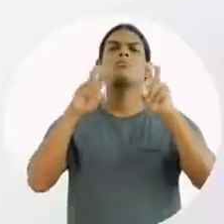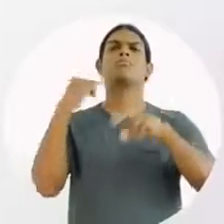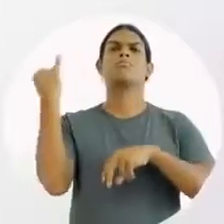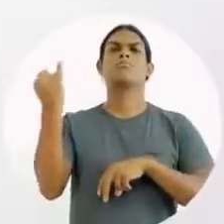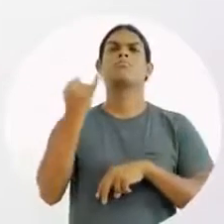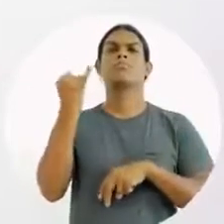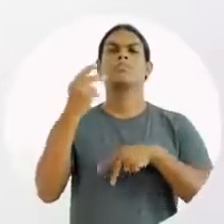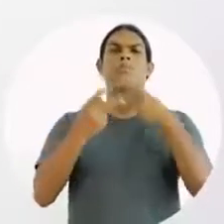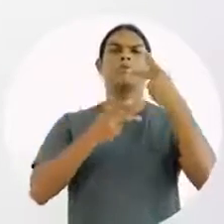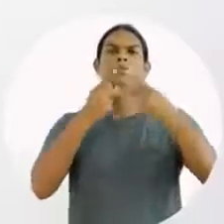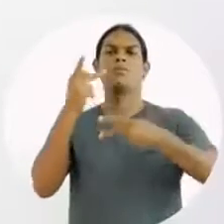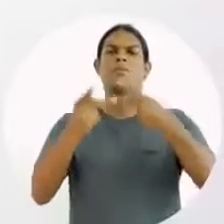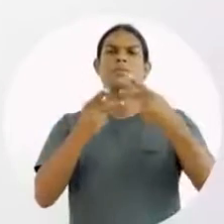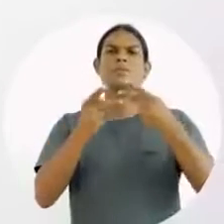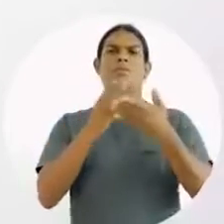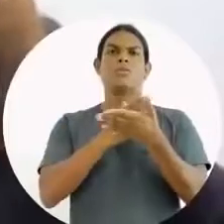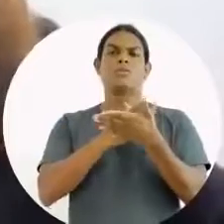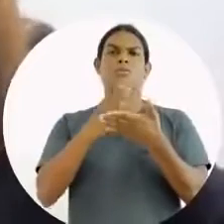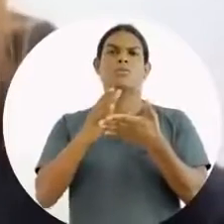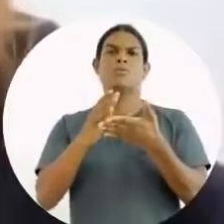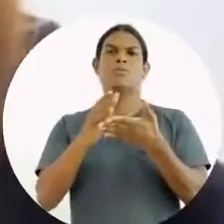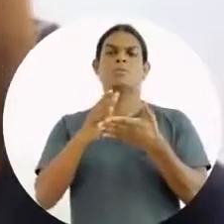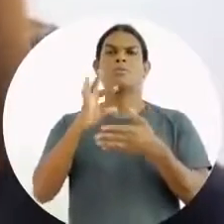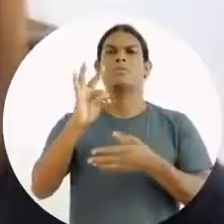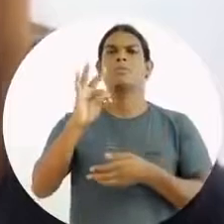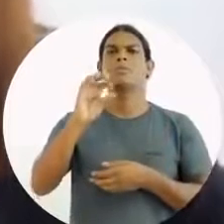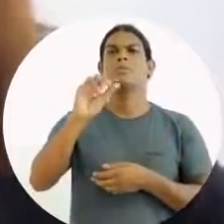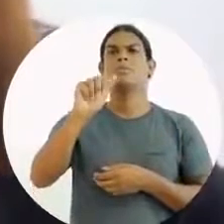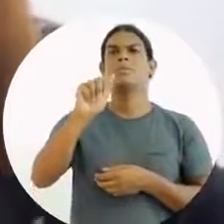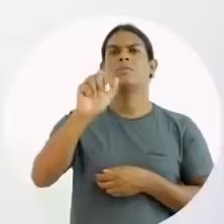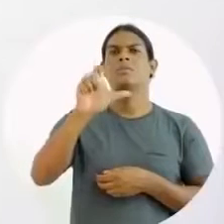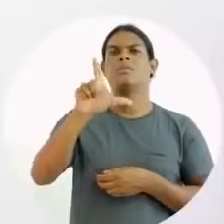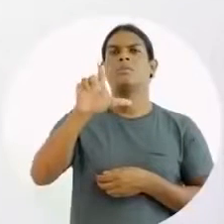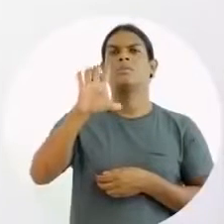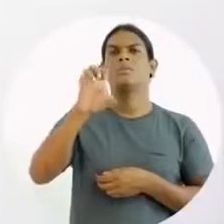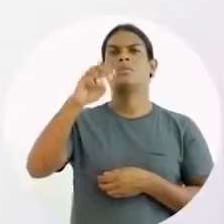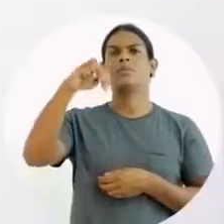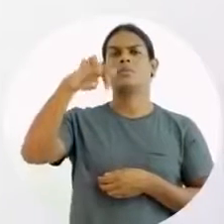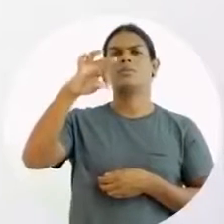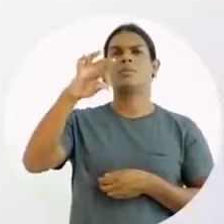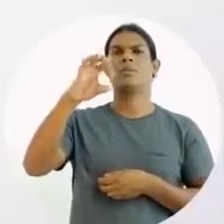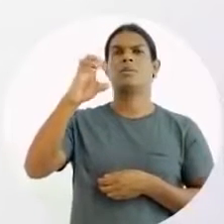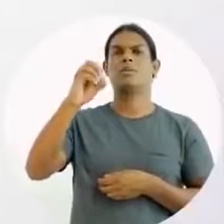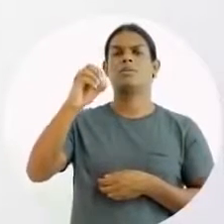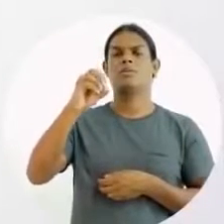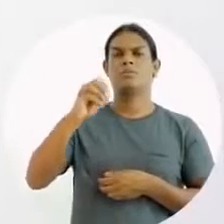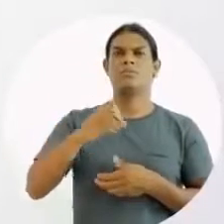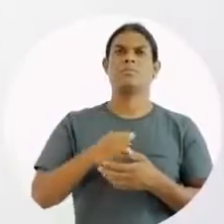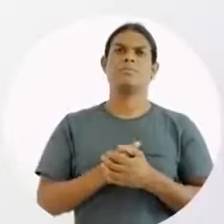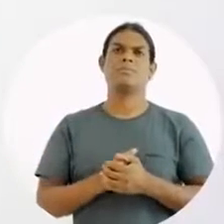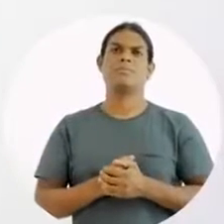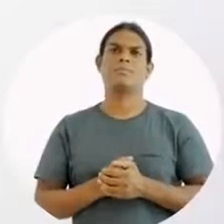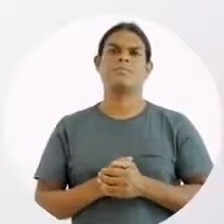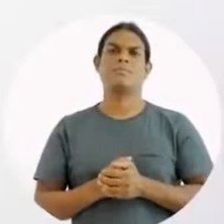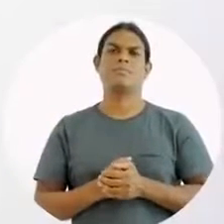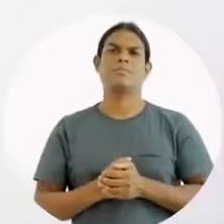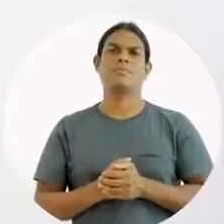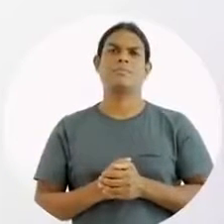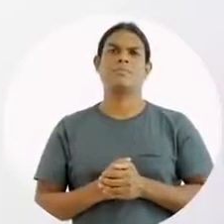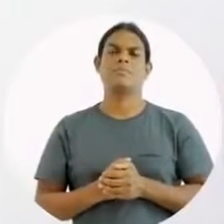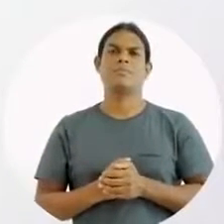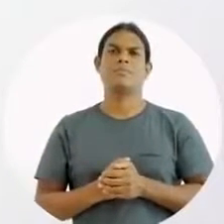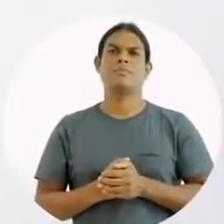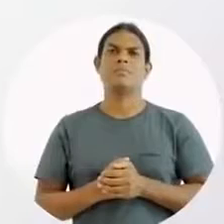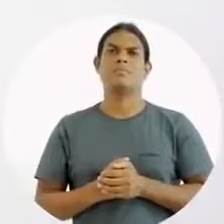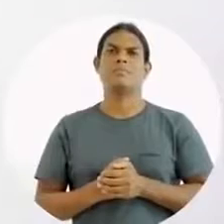seria a diferença entre talento humano e capital intelectual. Eu acredito que vocês já tenham escutado essa expressão em